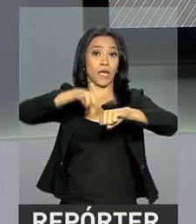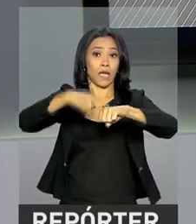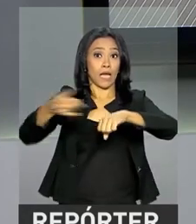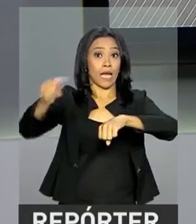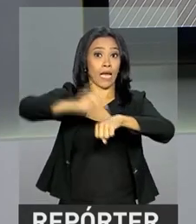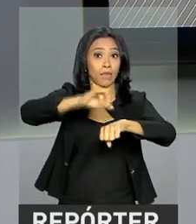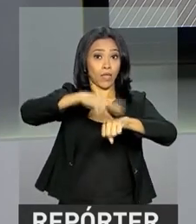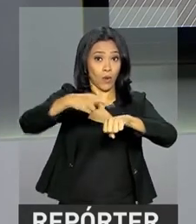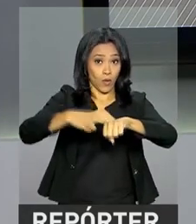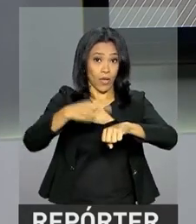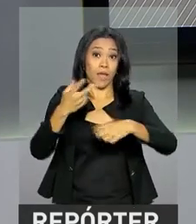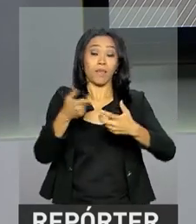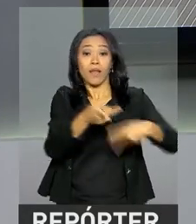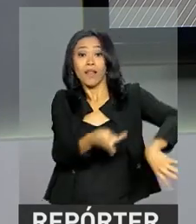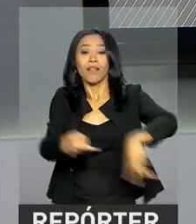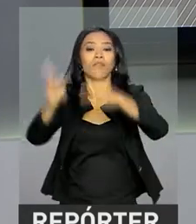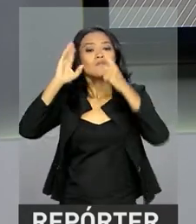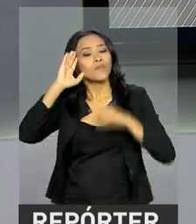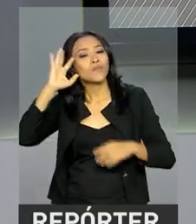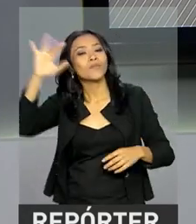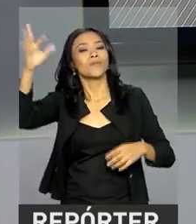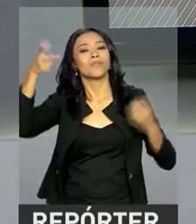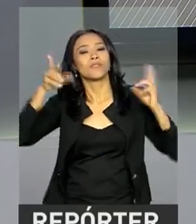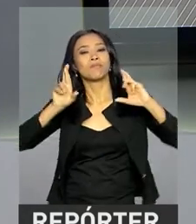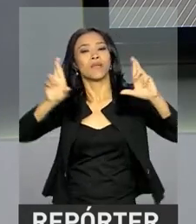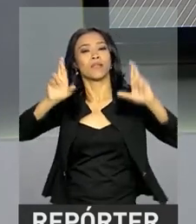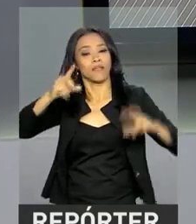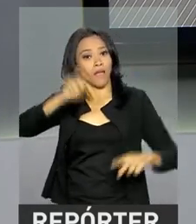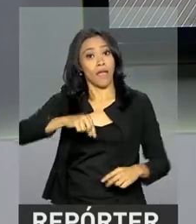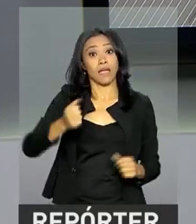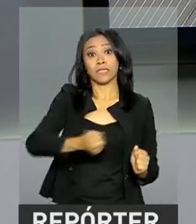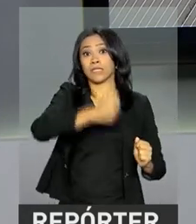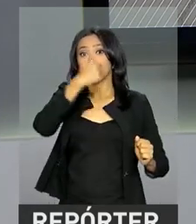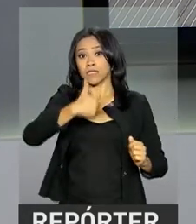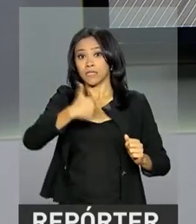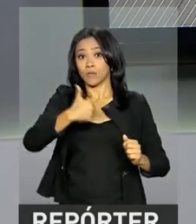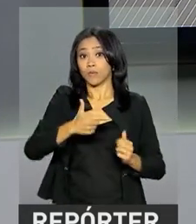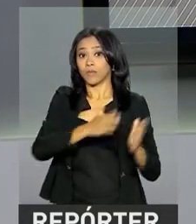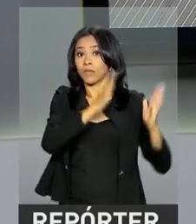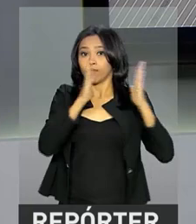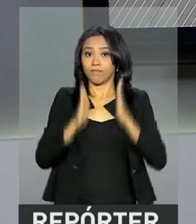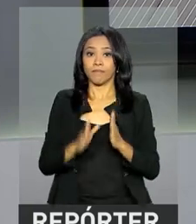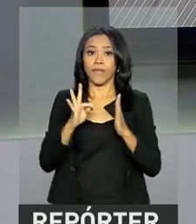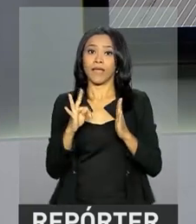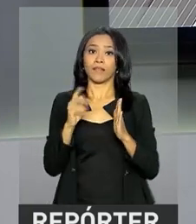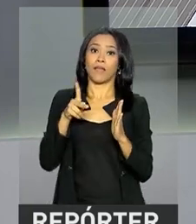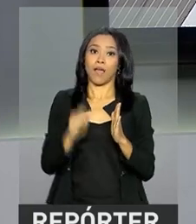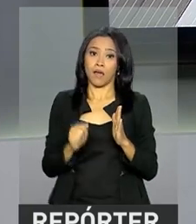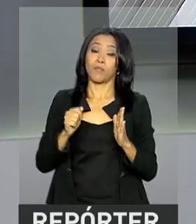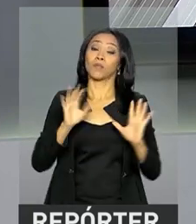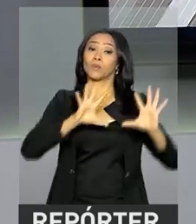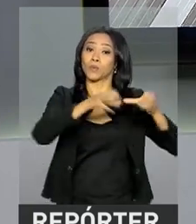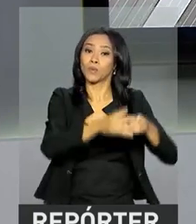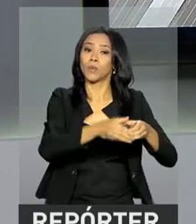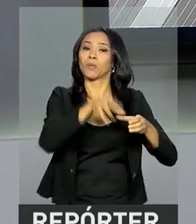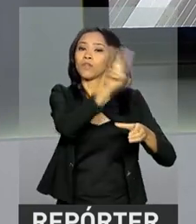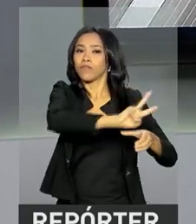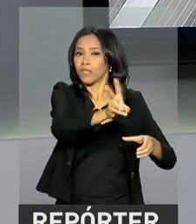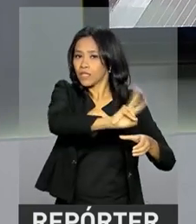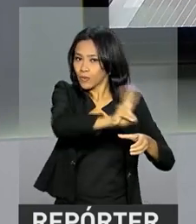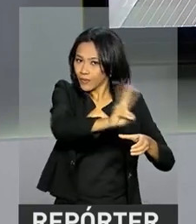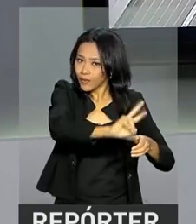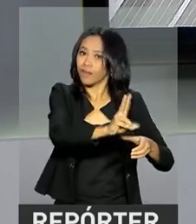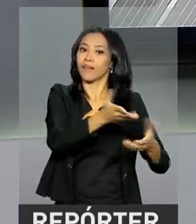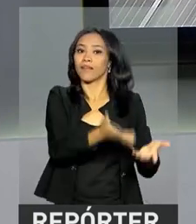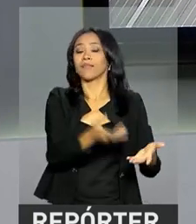carregando sonhos e esperança. É a segunda etapa do processo de interiorização dos imigrantes venezuelanos. A